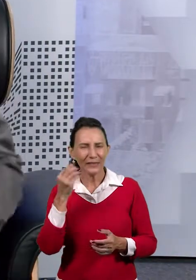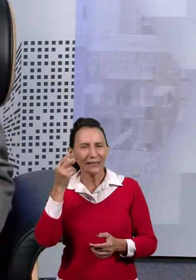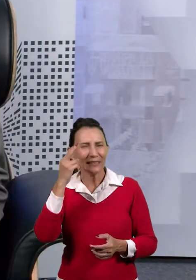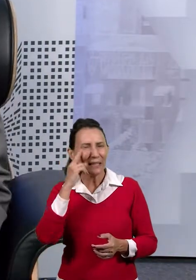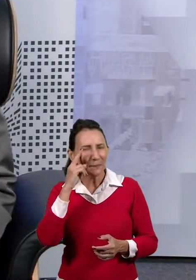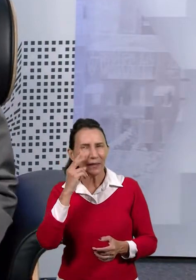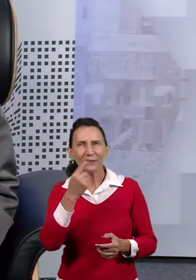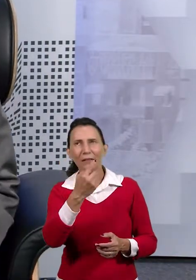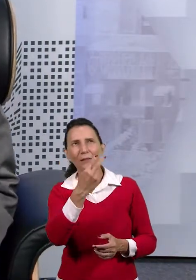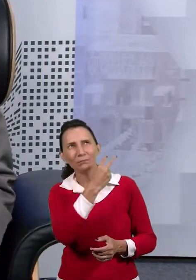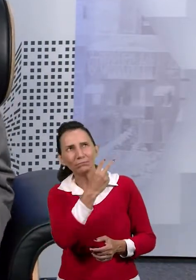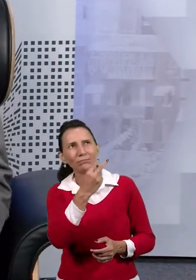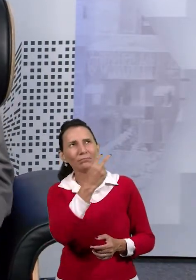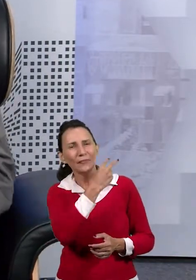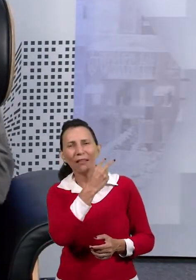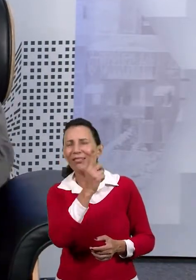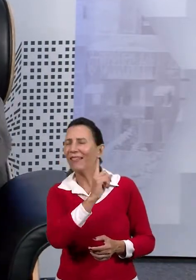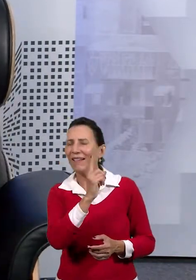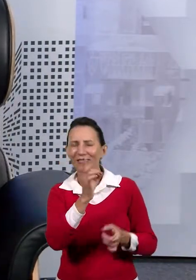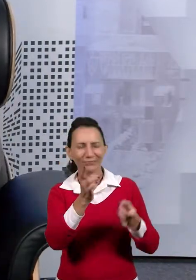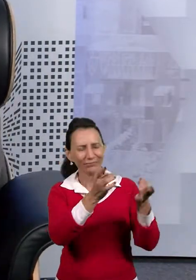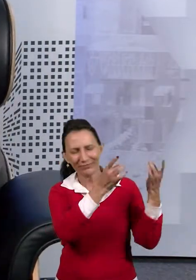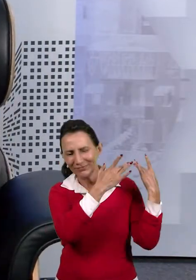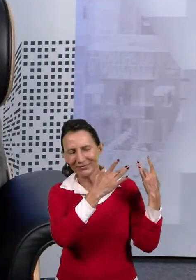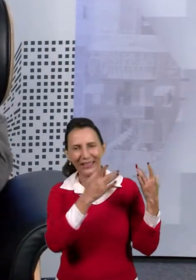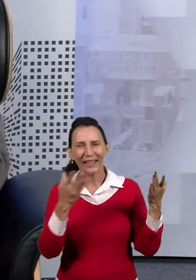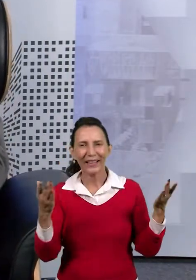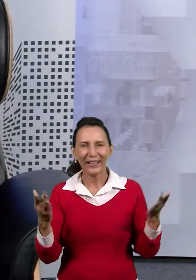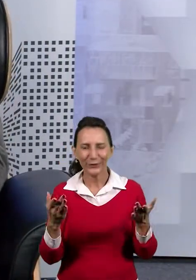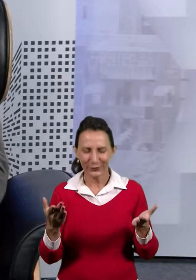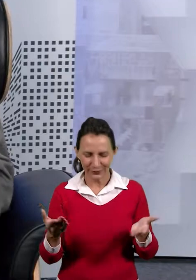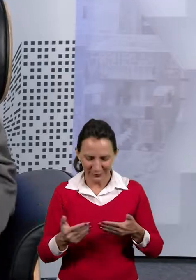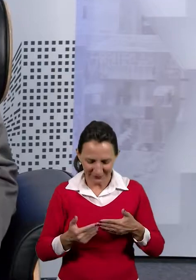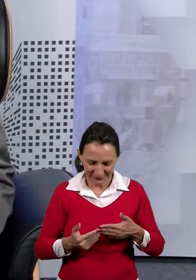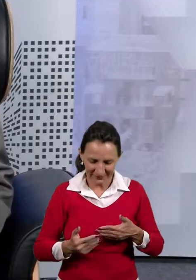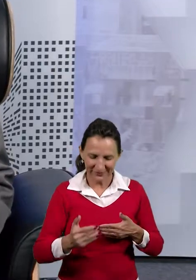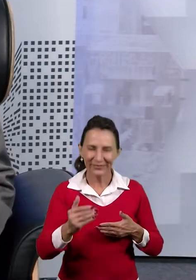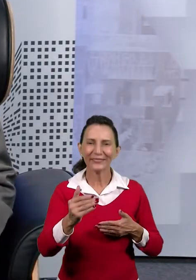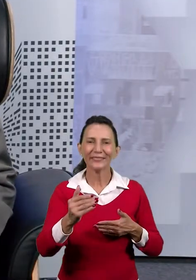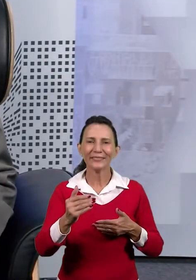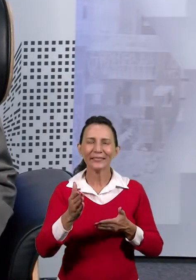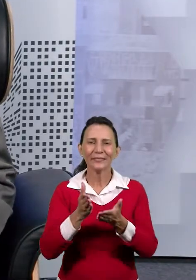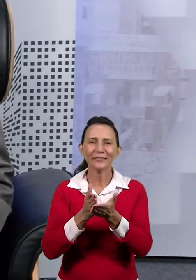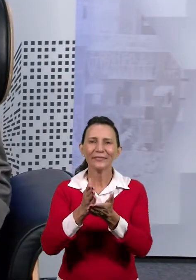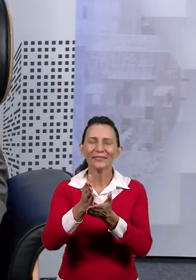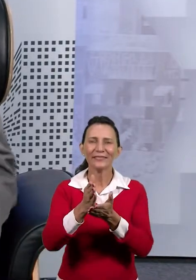possam agora tomar posse do presente e caminharem rumo a Jesus,